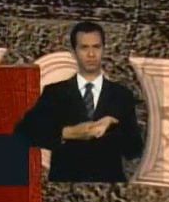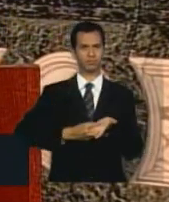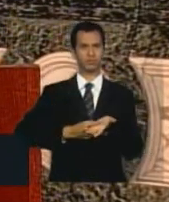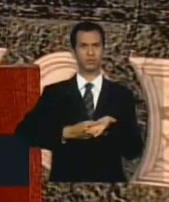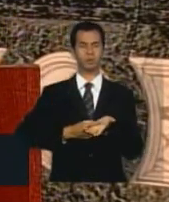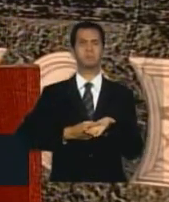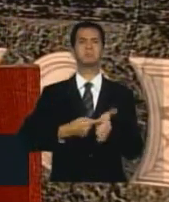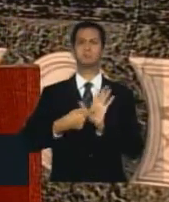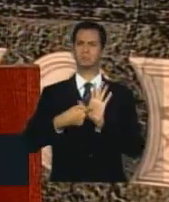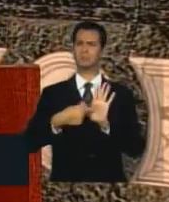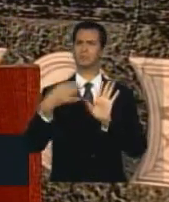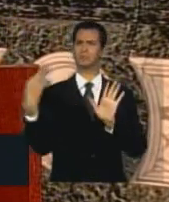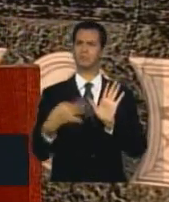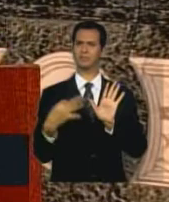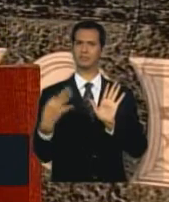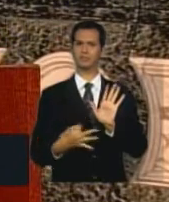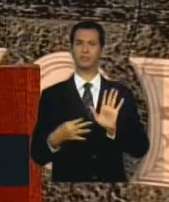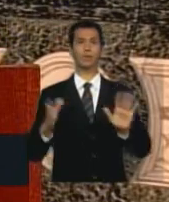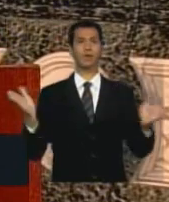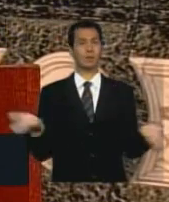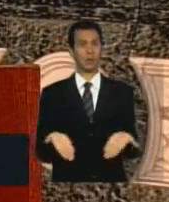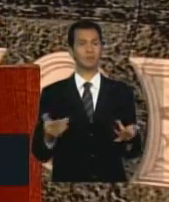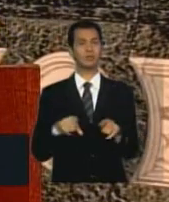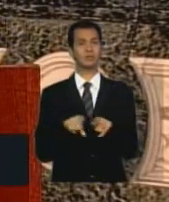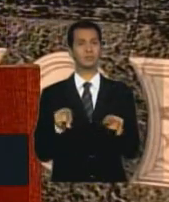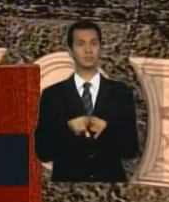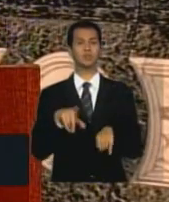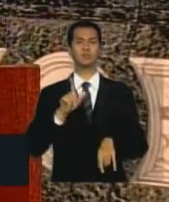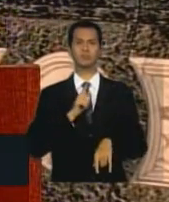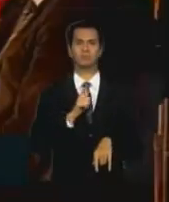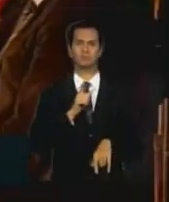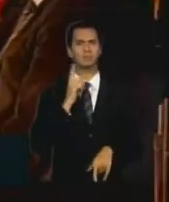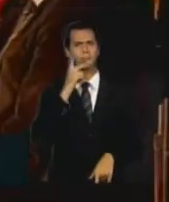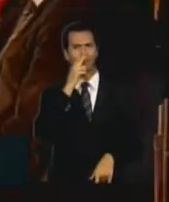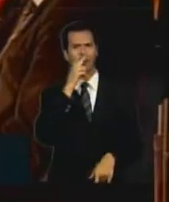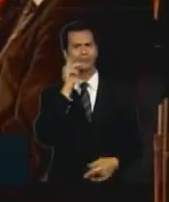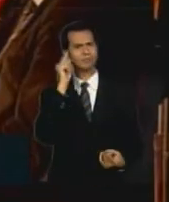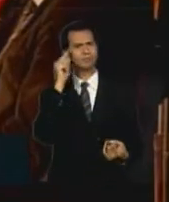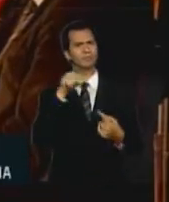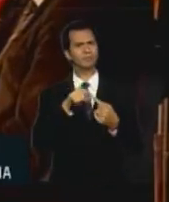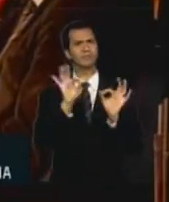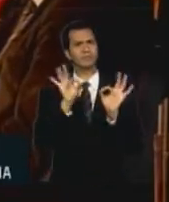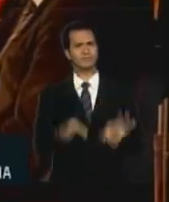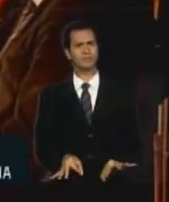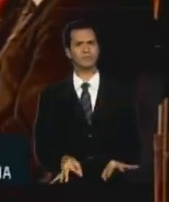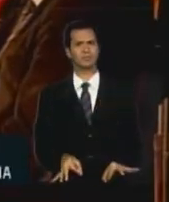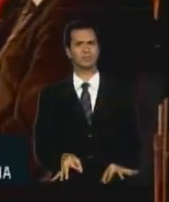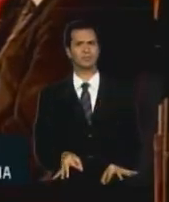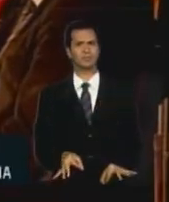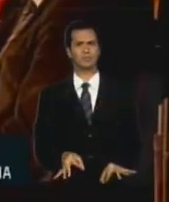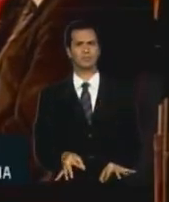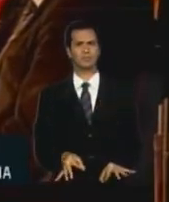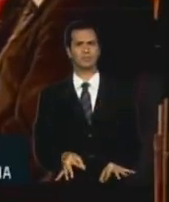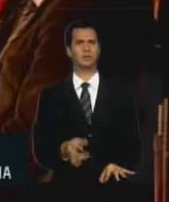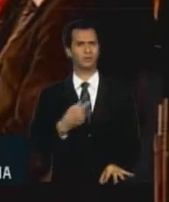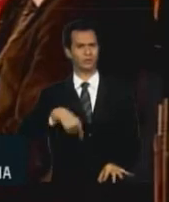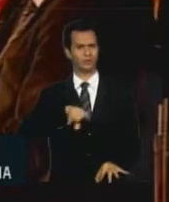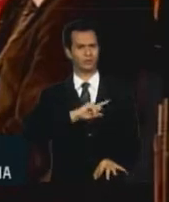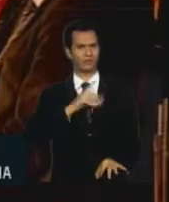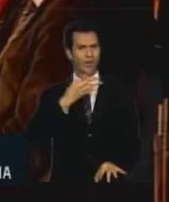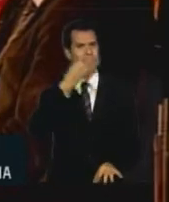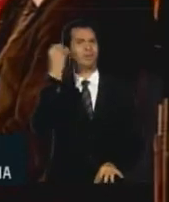fechou um ciclo de coerência da sua história política. Isso não pode ser deixado em segundo